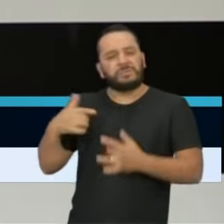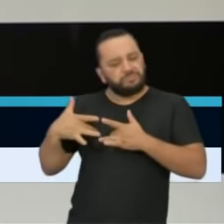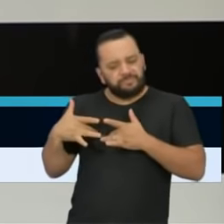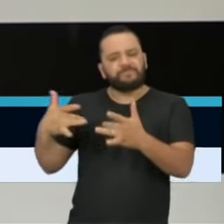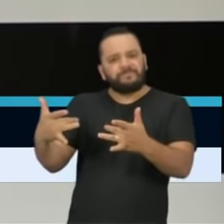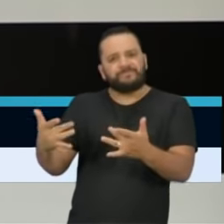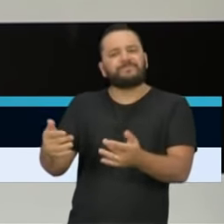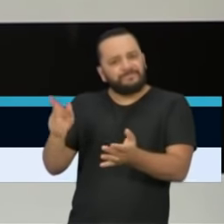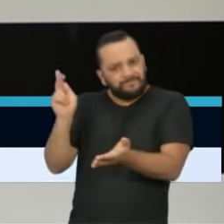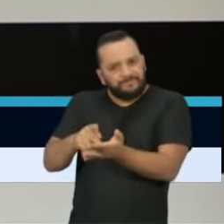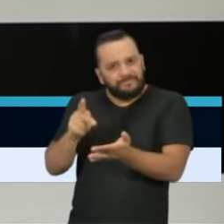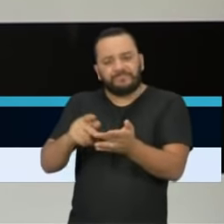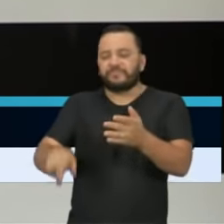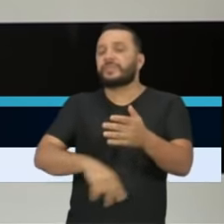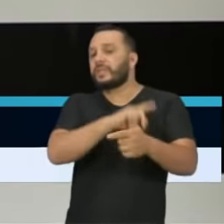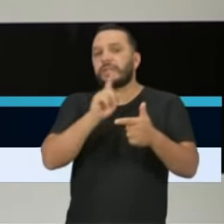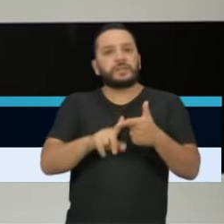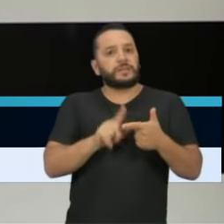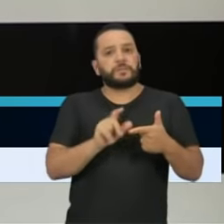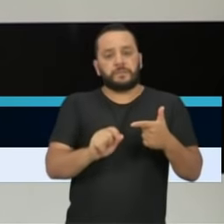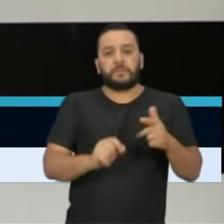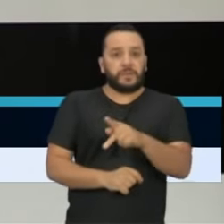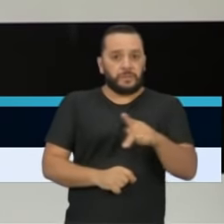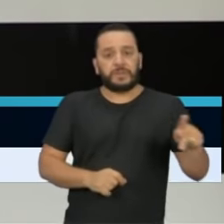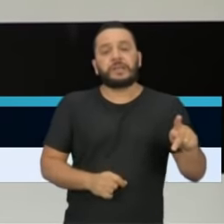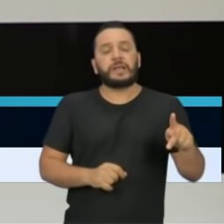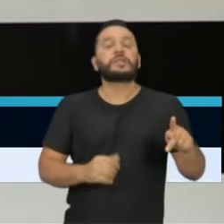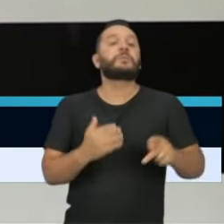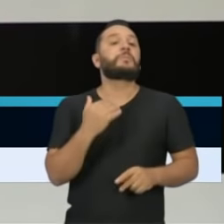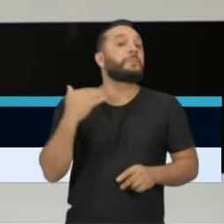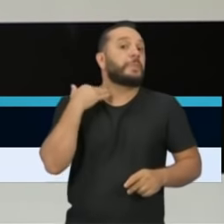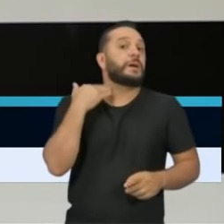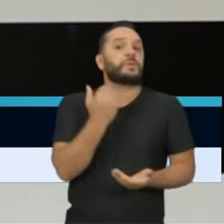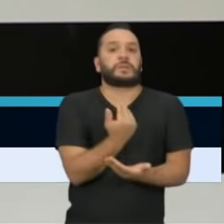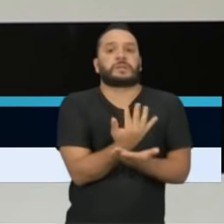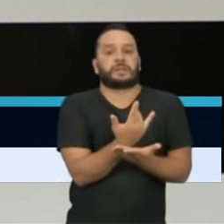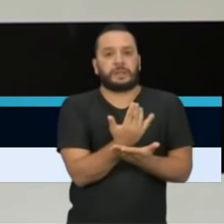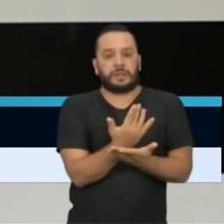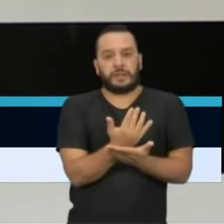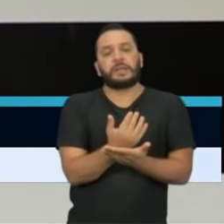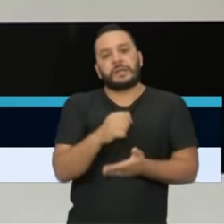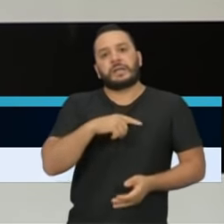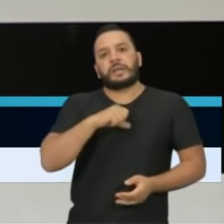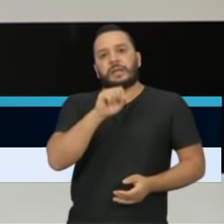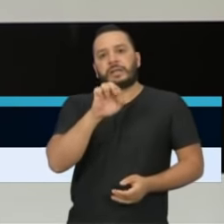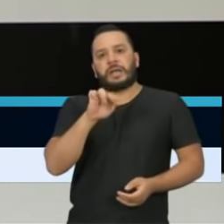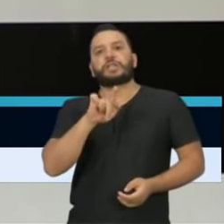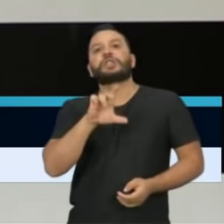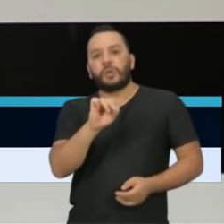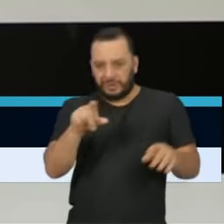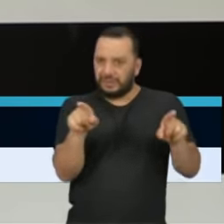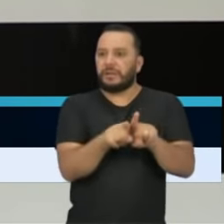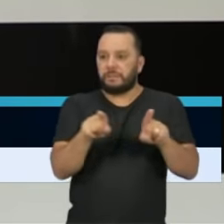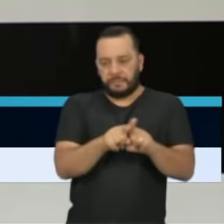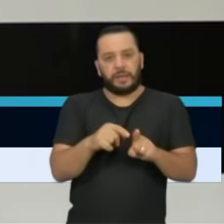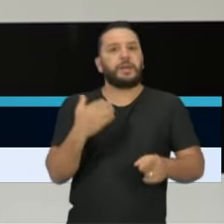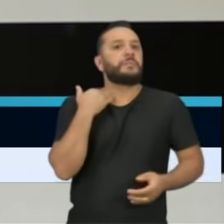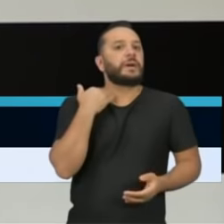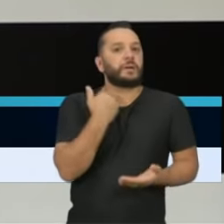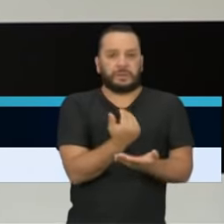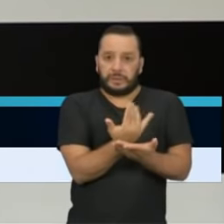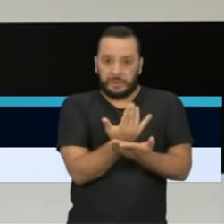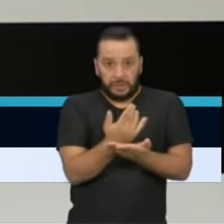solidária. E também quero cumprimentar o presidente do Banco Santander do Brasil, Sérgio Rial, pela mesma decisão anunciada